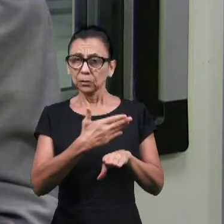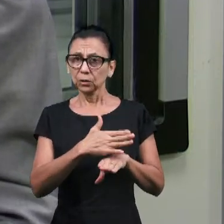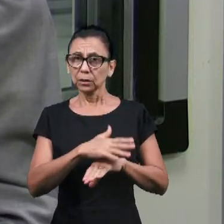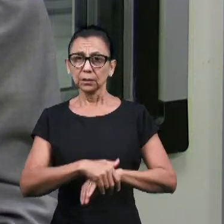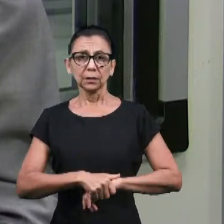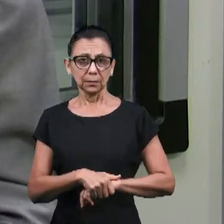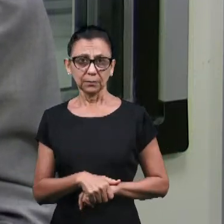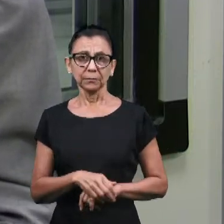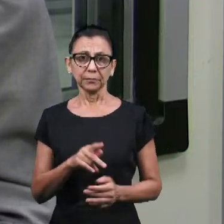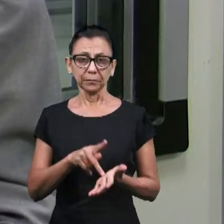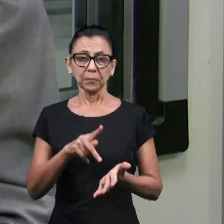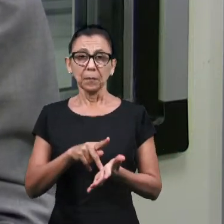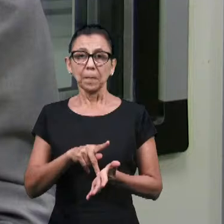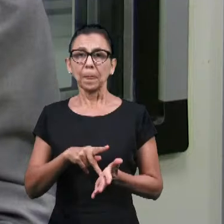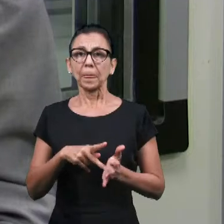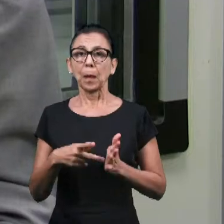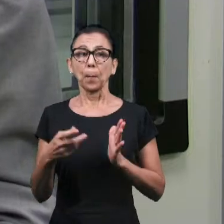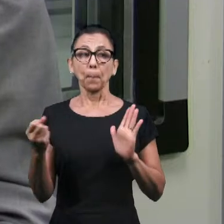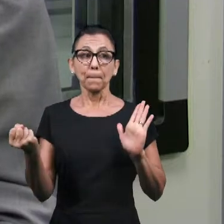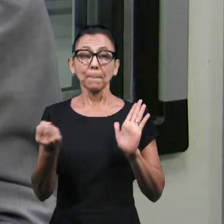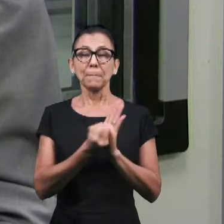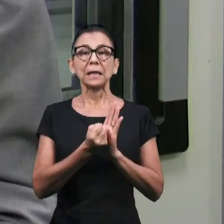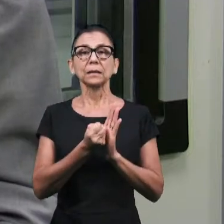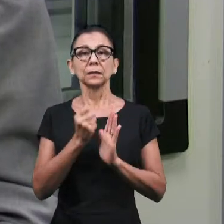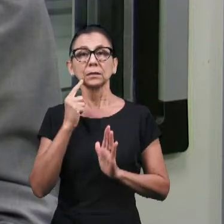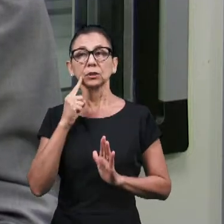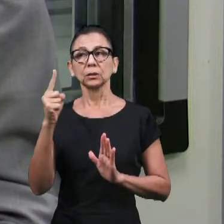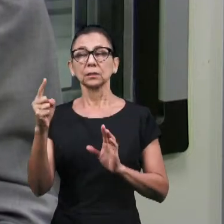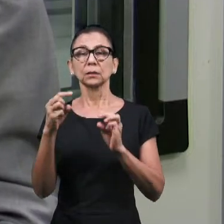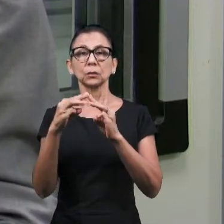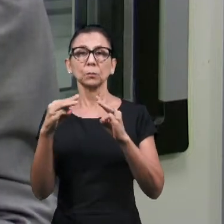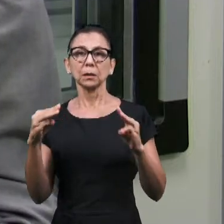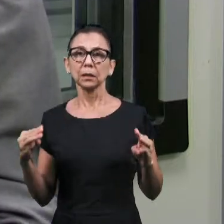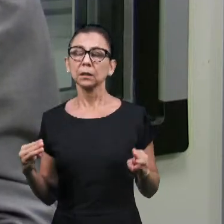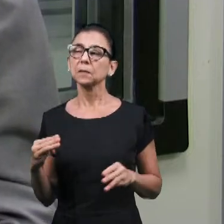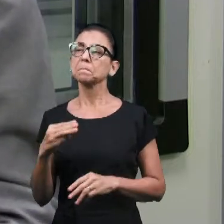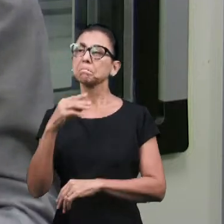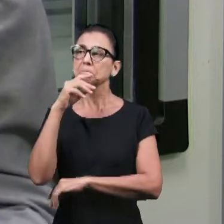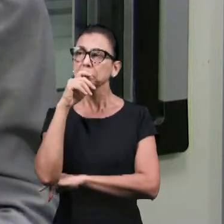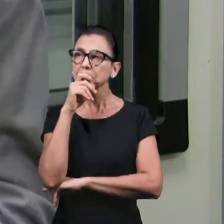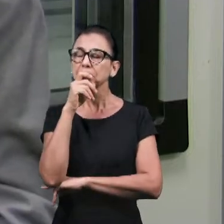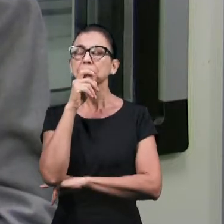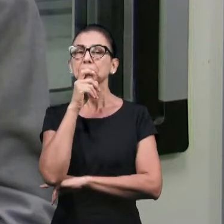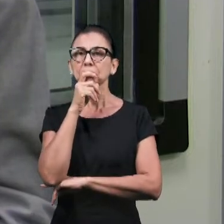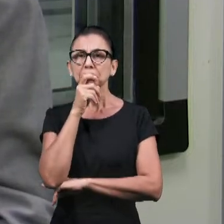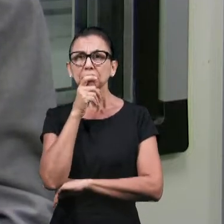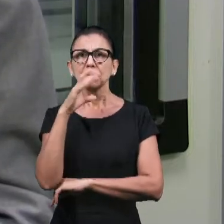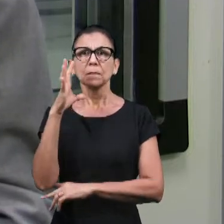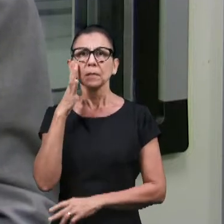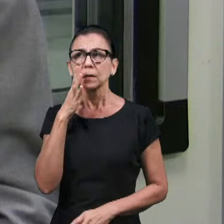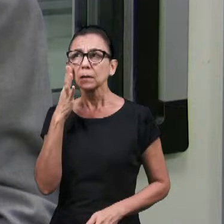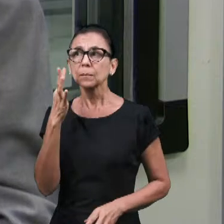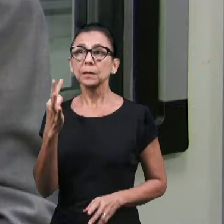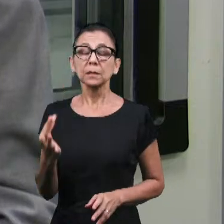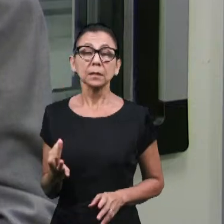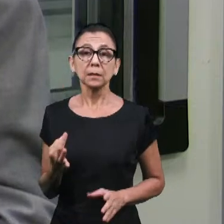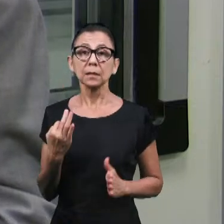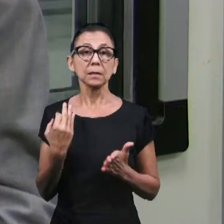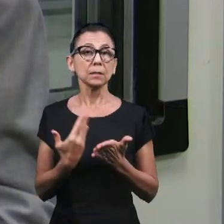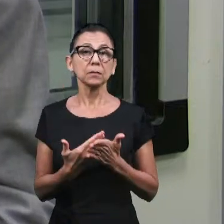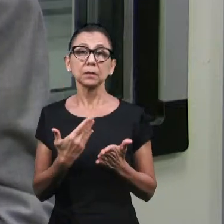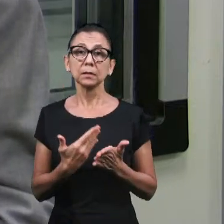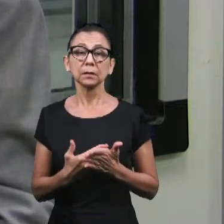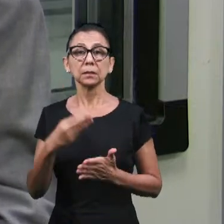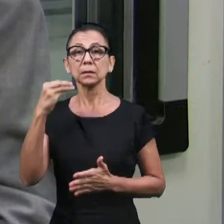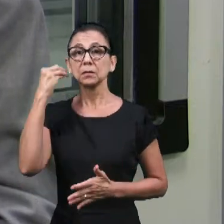para eles ali nós nós vimos isso presenciamos ali eles hábitos né atentos as experiências para o contato e as aulas que